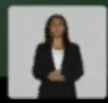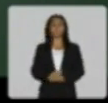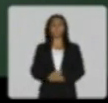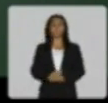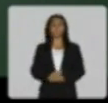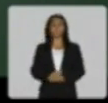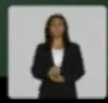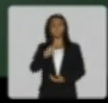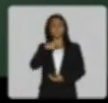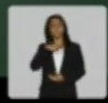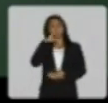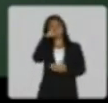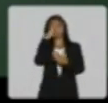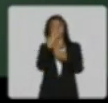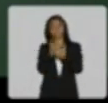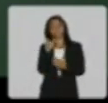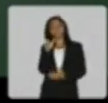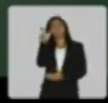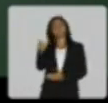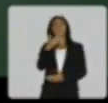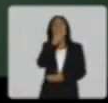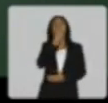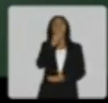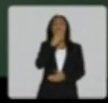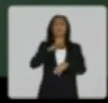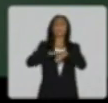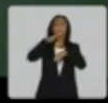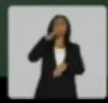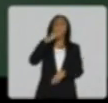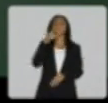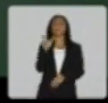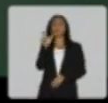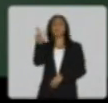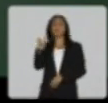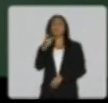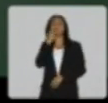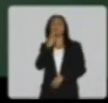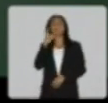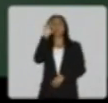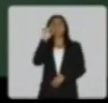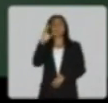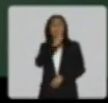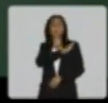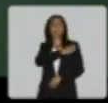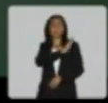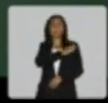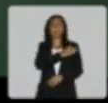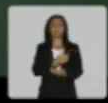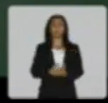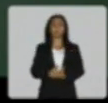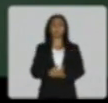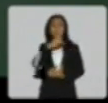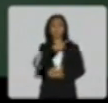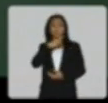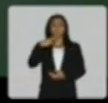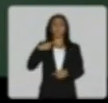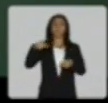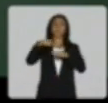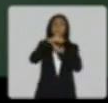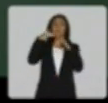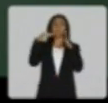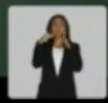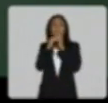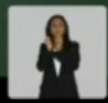e eu acredito na palavra dos homens e mais três na palavra do homem que diz quem tem deus no coração viu toda a